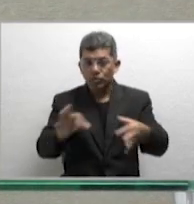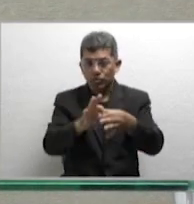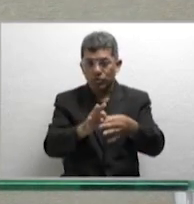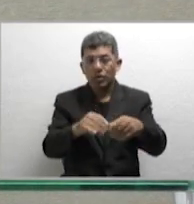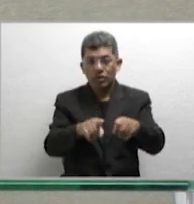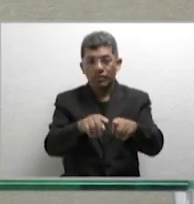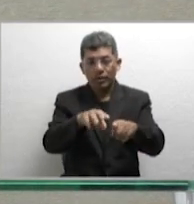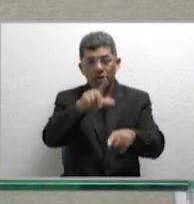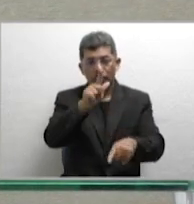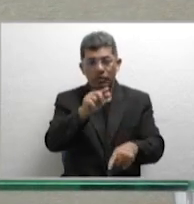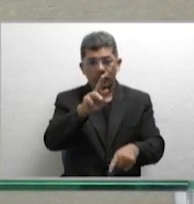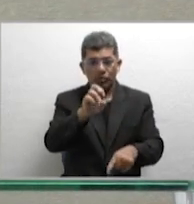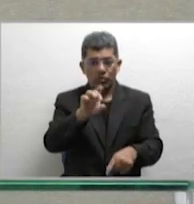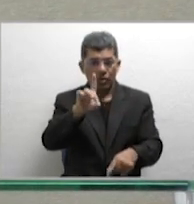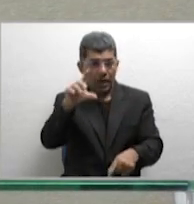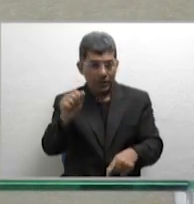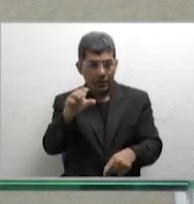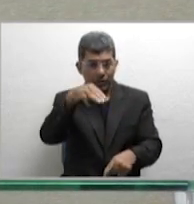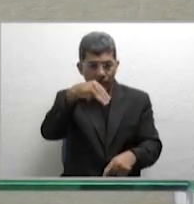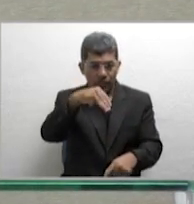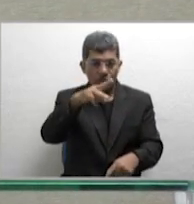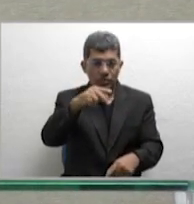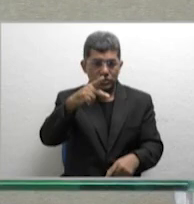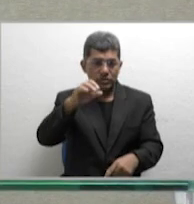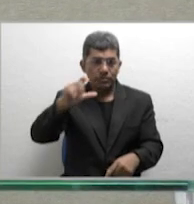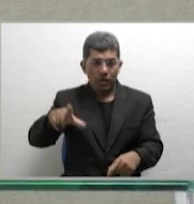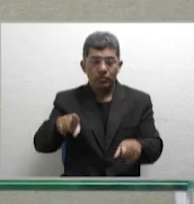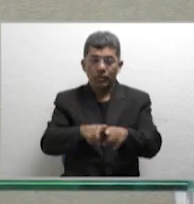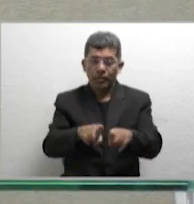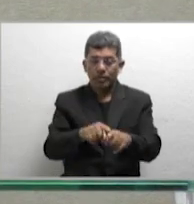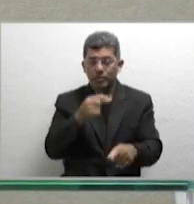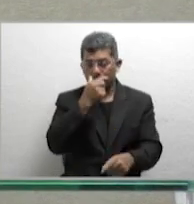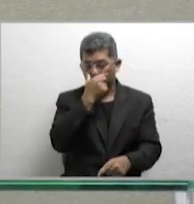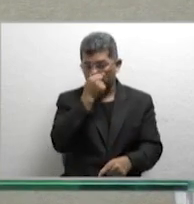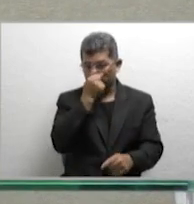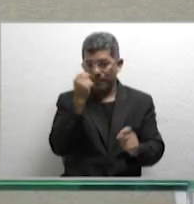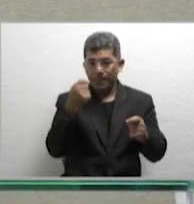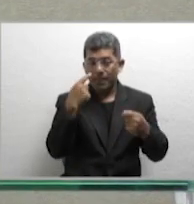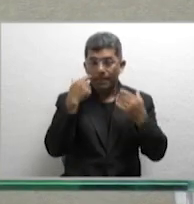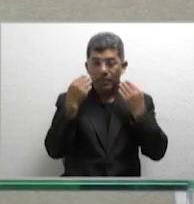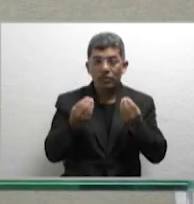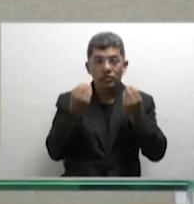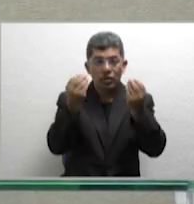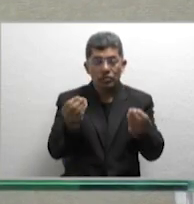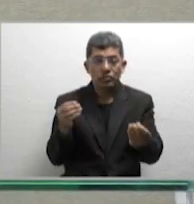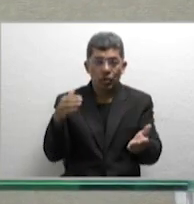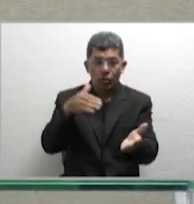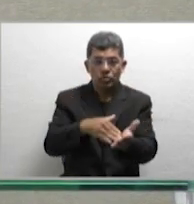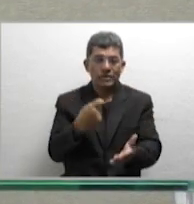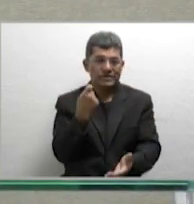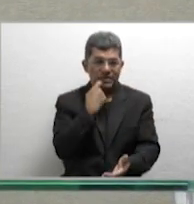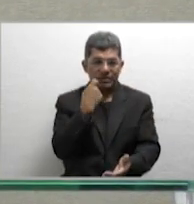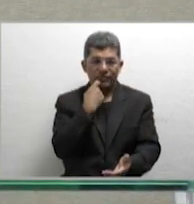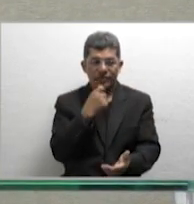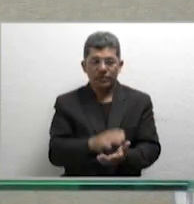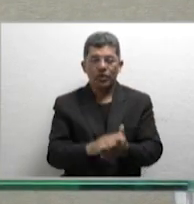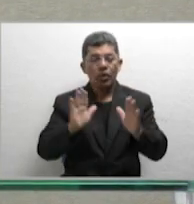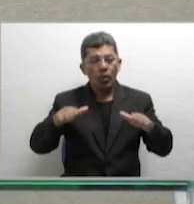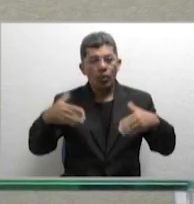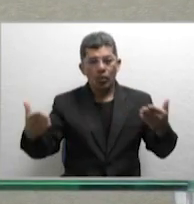guardas municipais, faço aqui a citação novamente da entrega que fizemos na última sexta-feira,